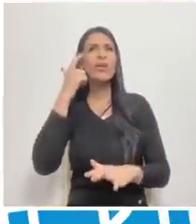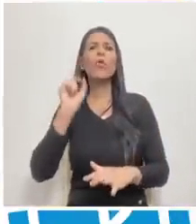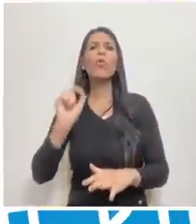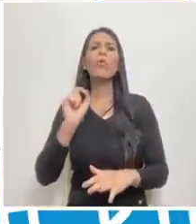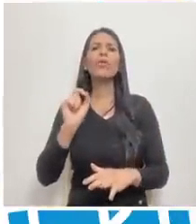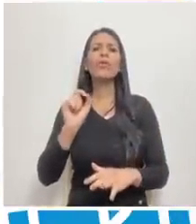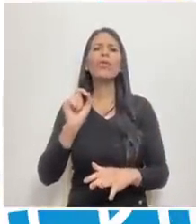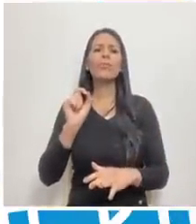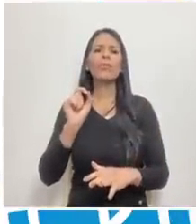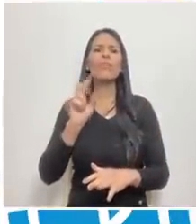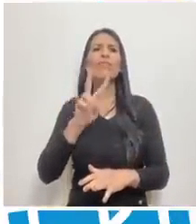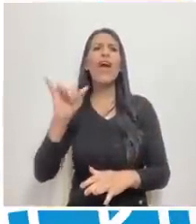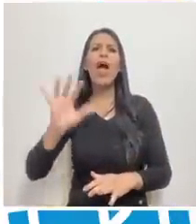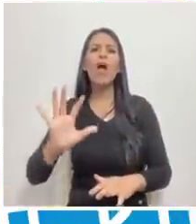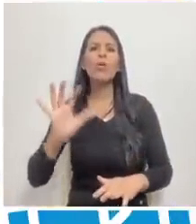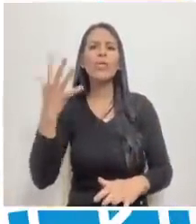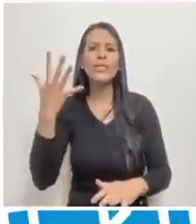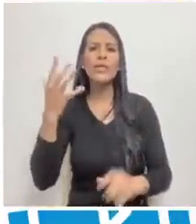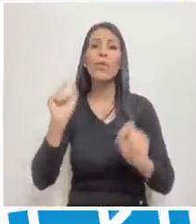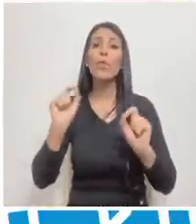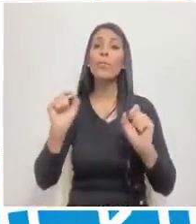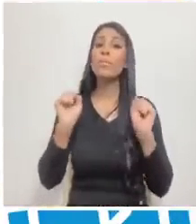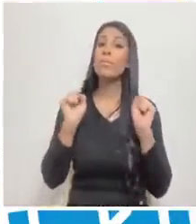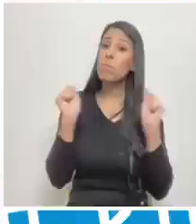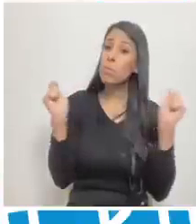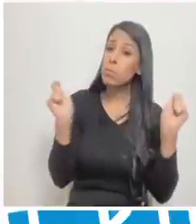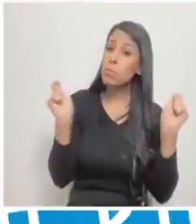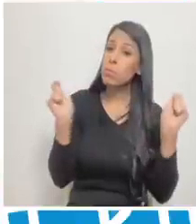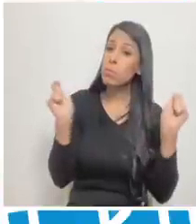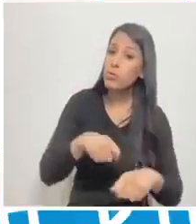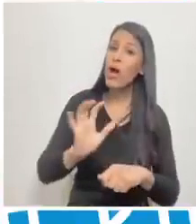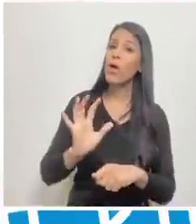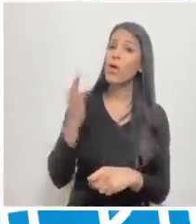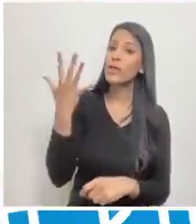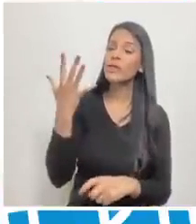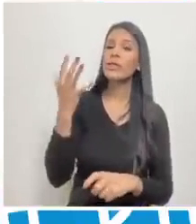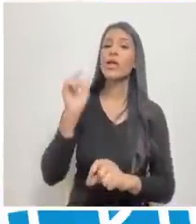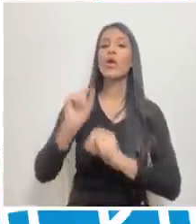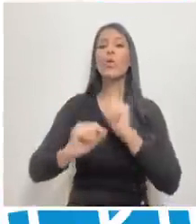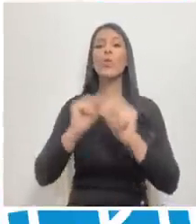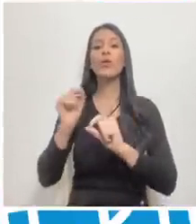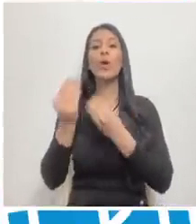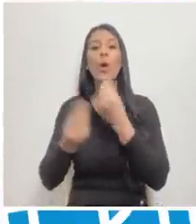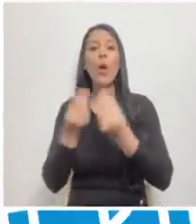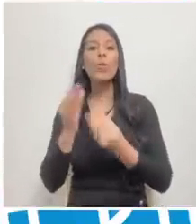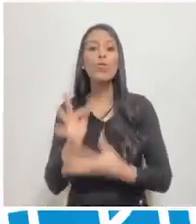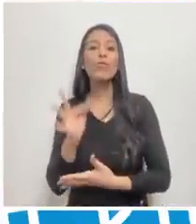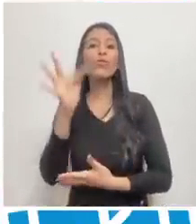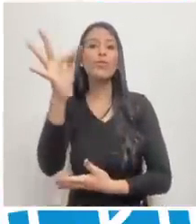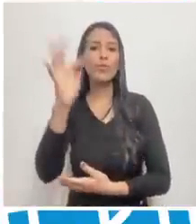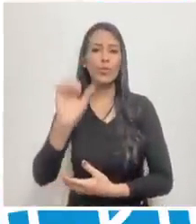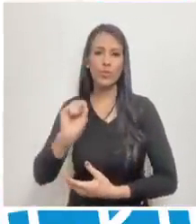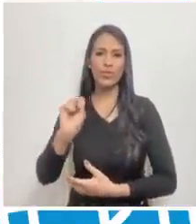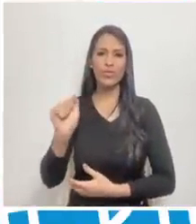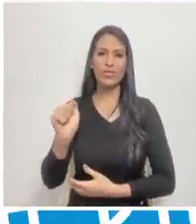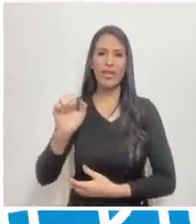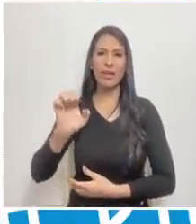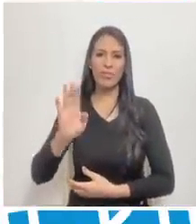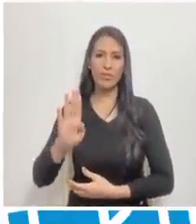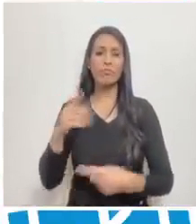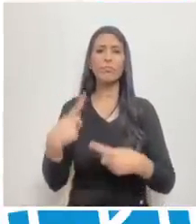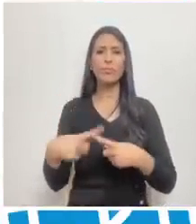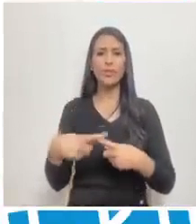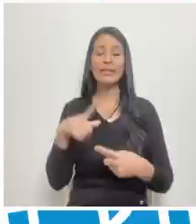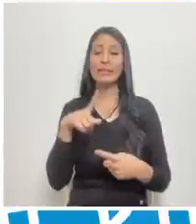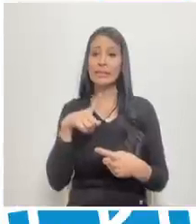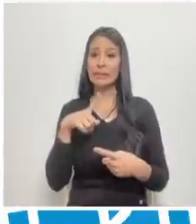deveria acontecer com o SAEB daqui para frente, uma vez que nós temos muitas